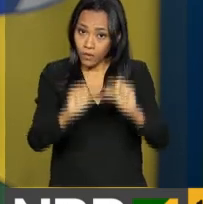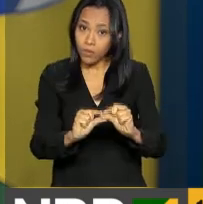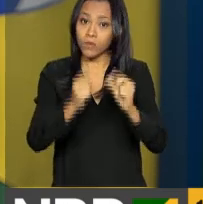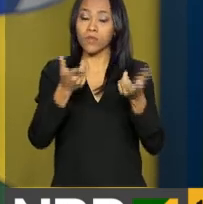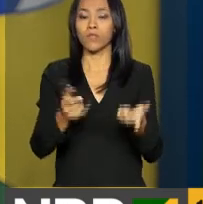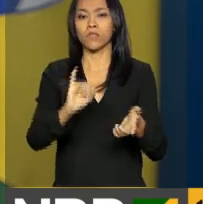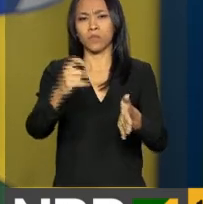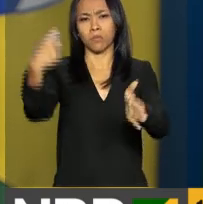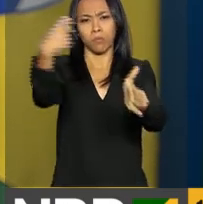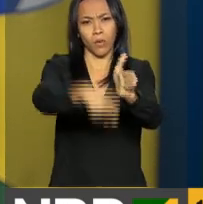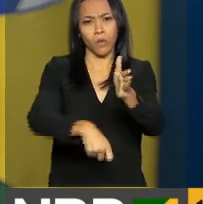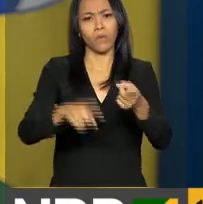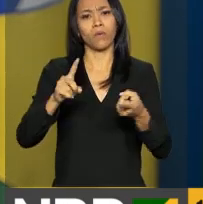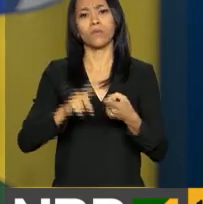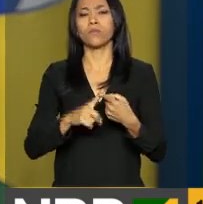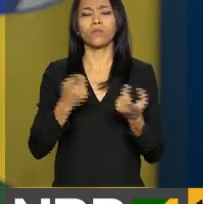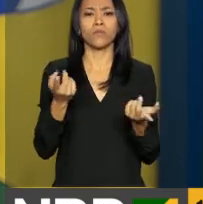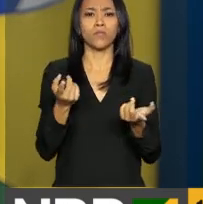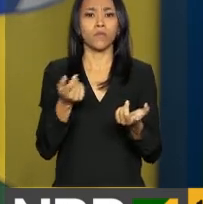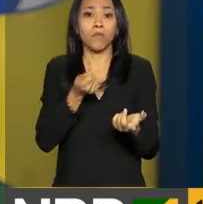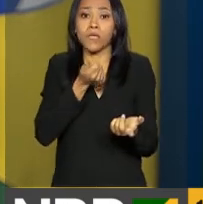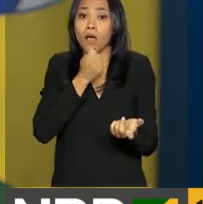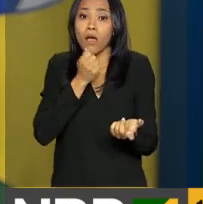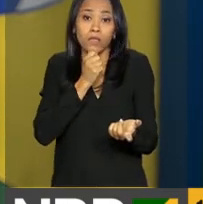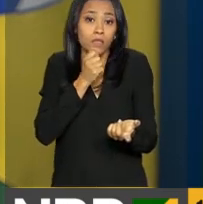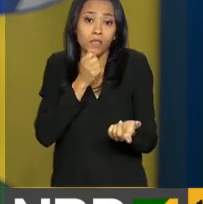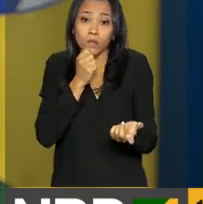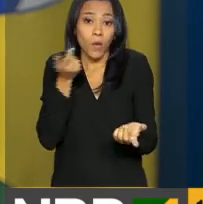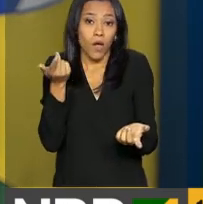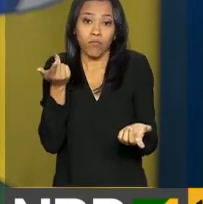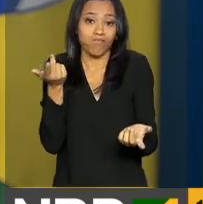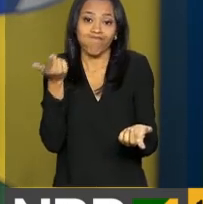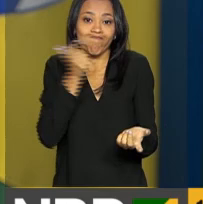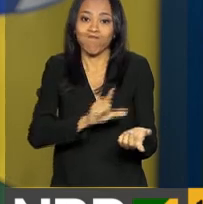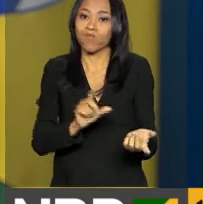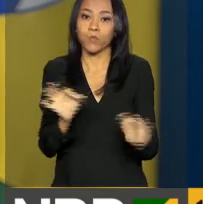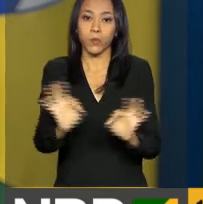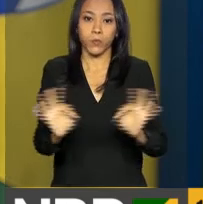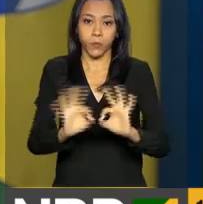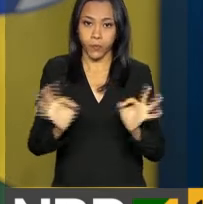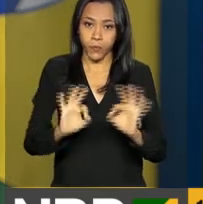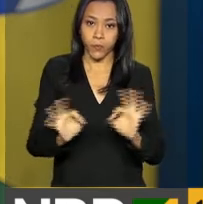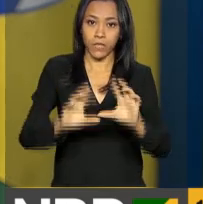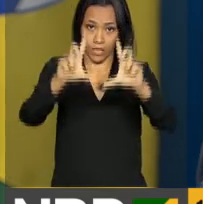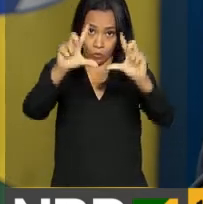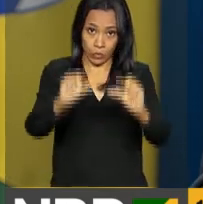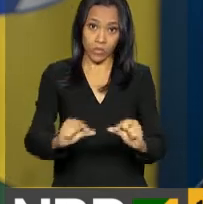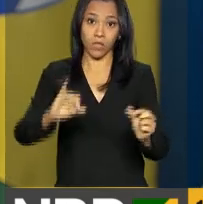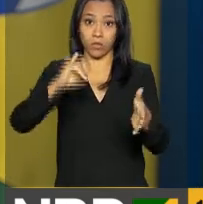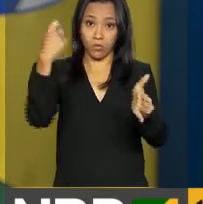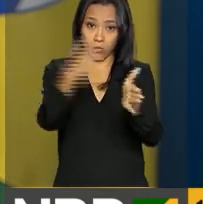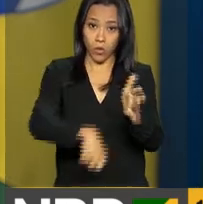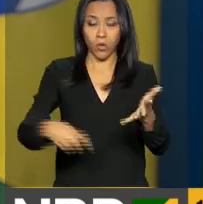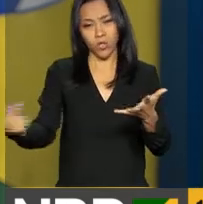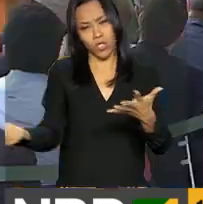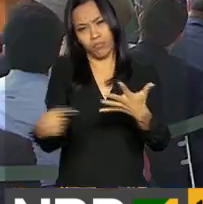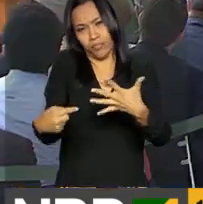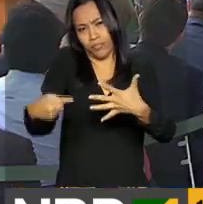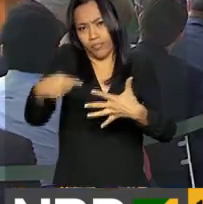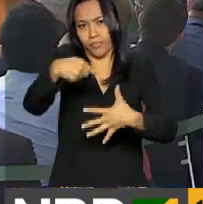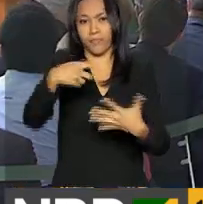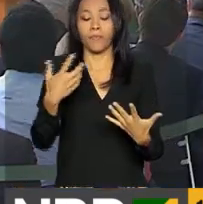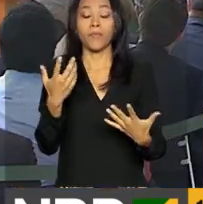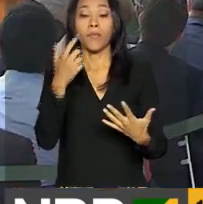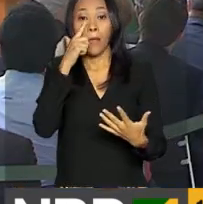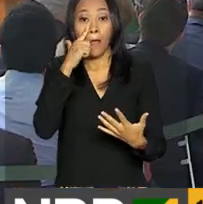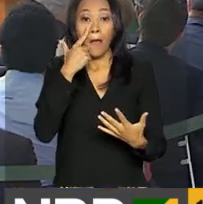da federação. Mas enquanto isto não vem, digo eu, como disse naquela oportunidade, se a